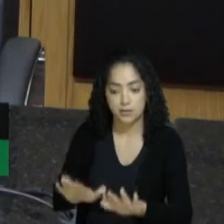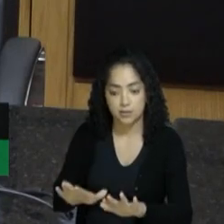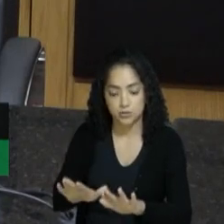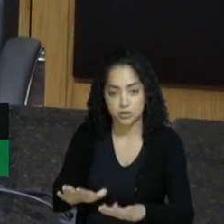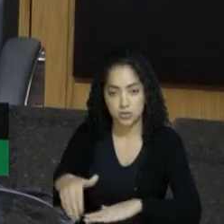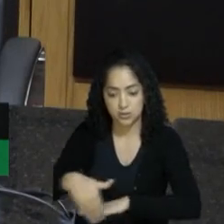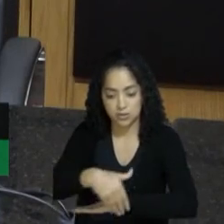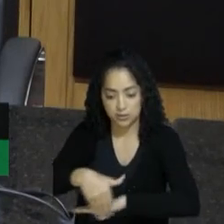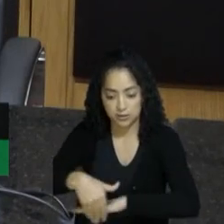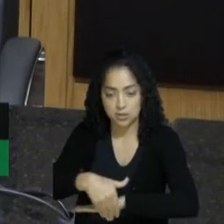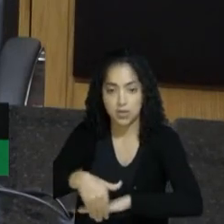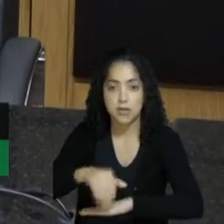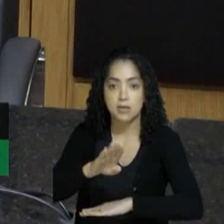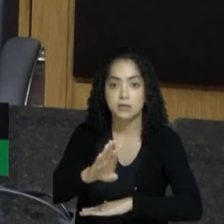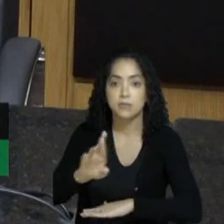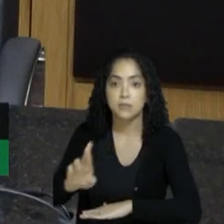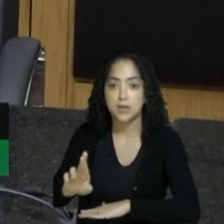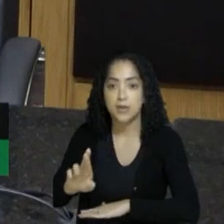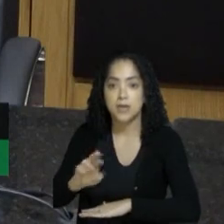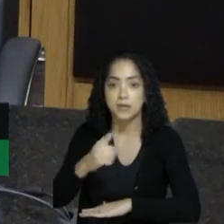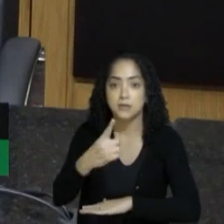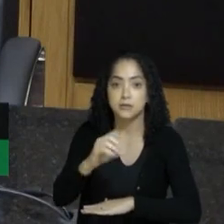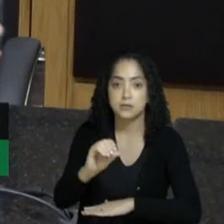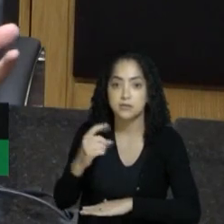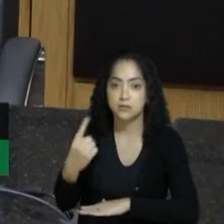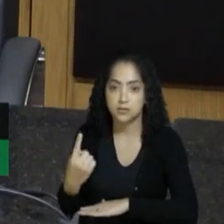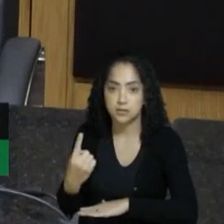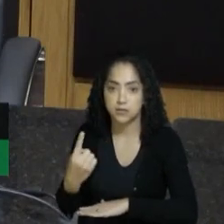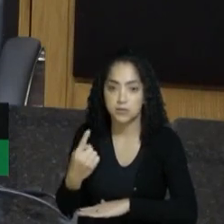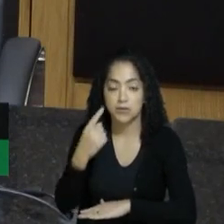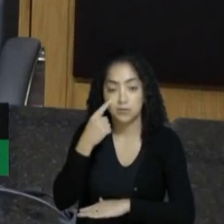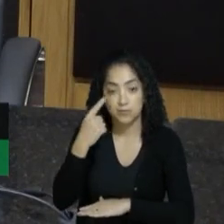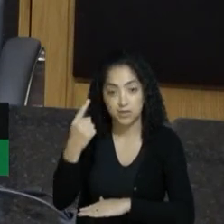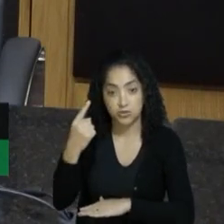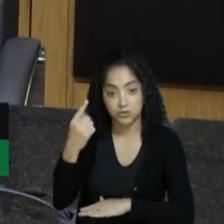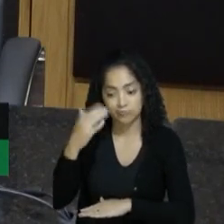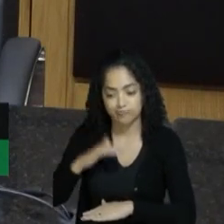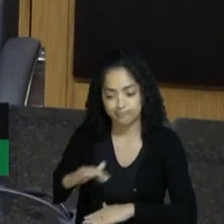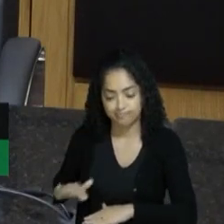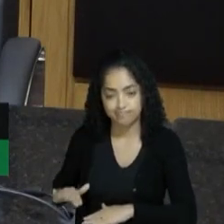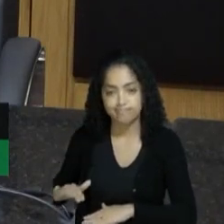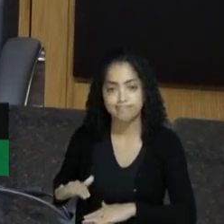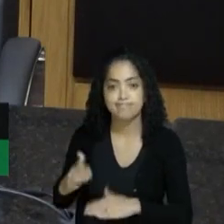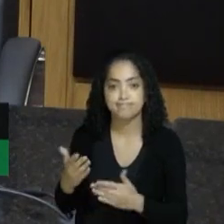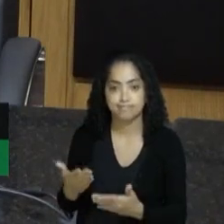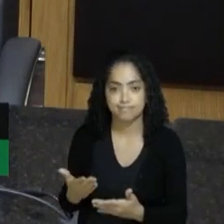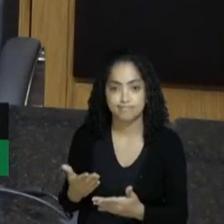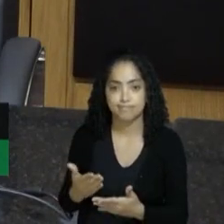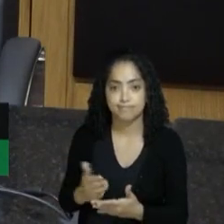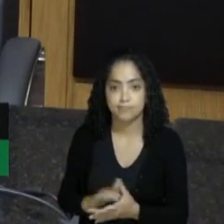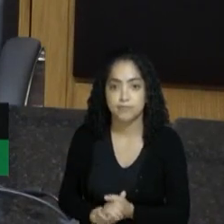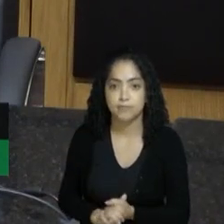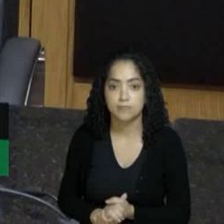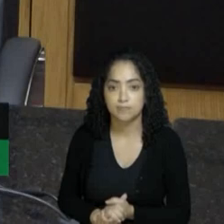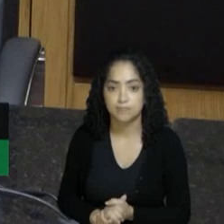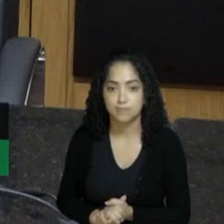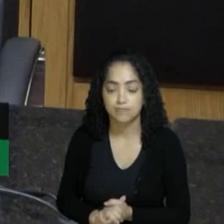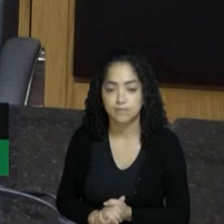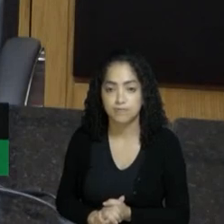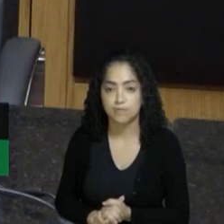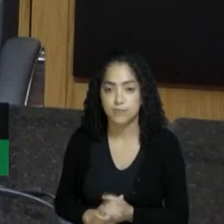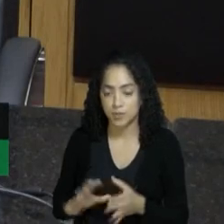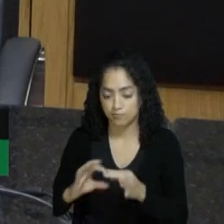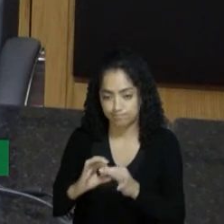da BR-101, em meio à chuva, encapuzada. Imagine por uma criança de 11 anos. Então, peço licença para me aliar à